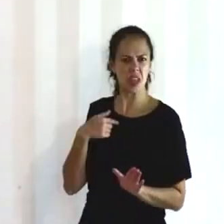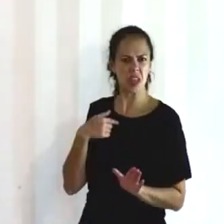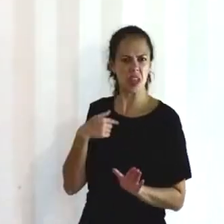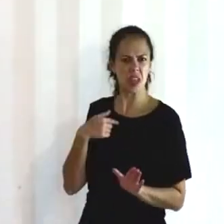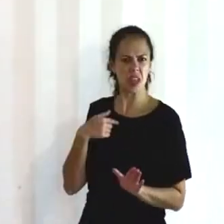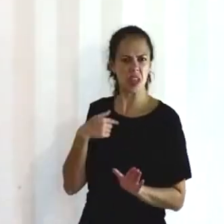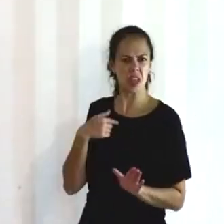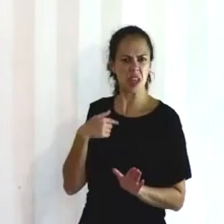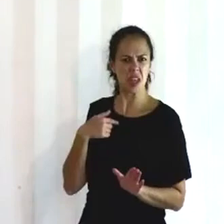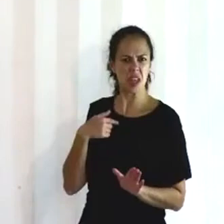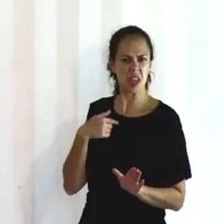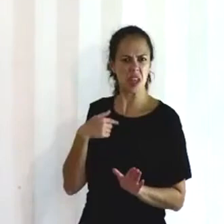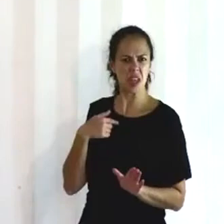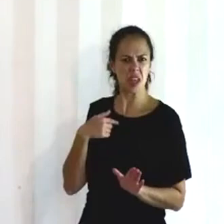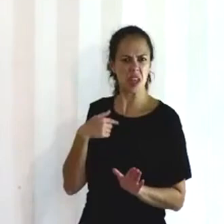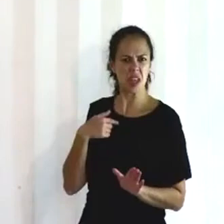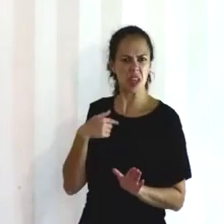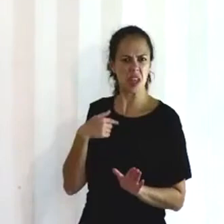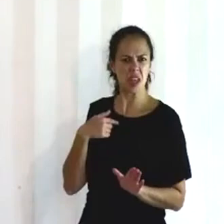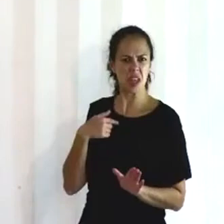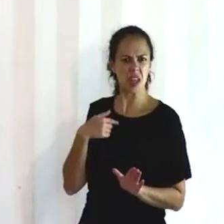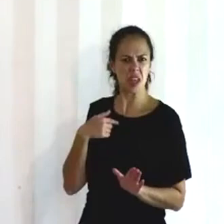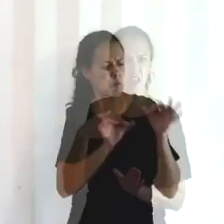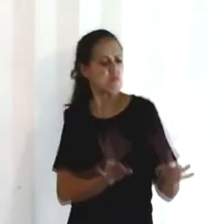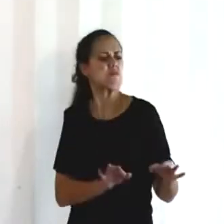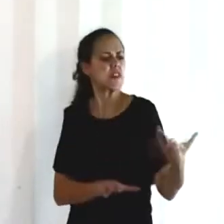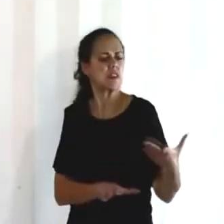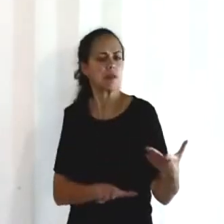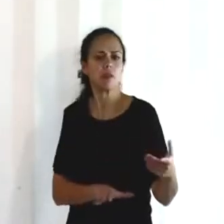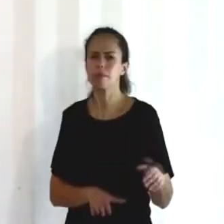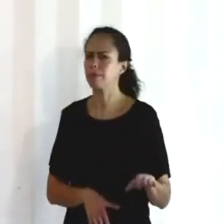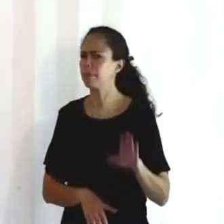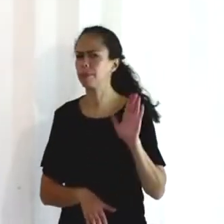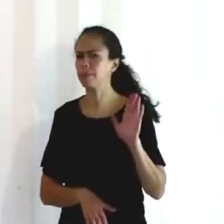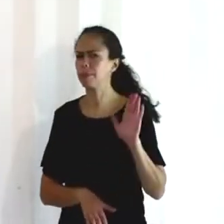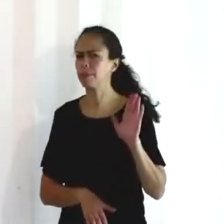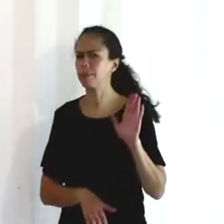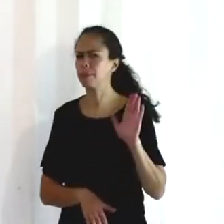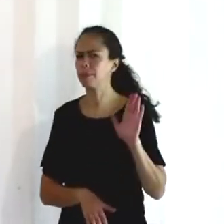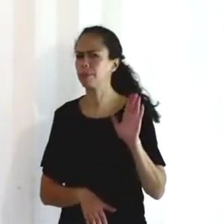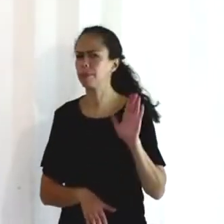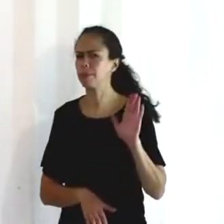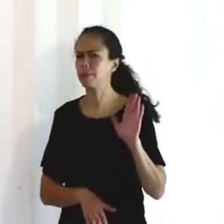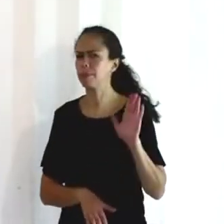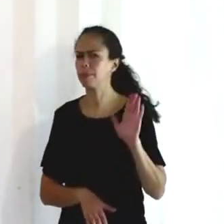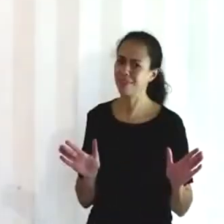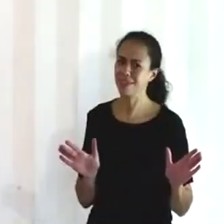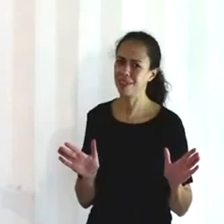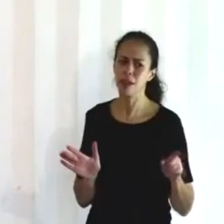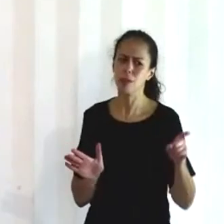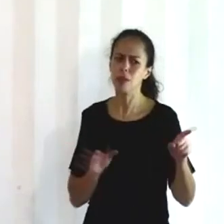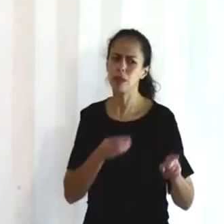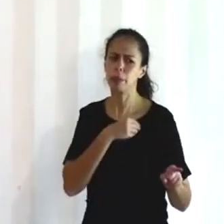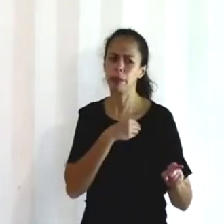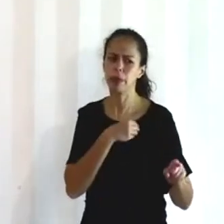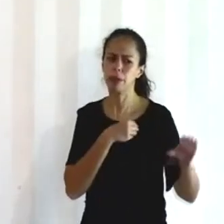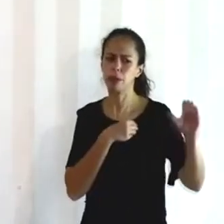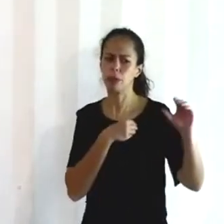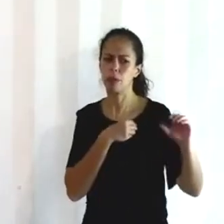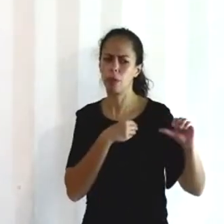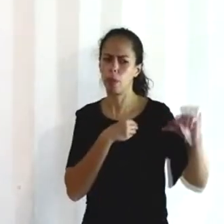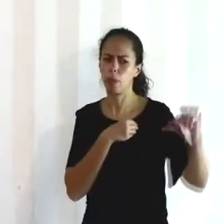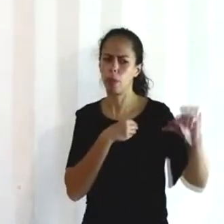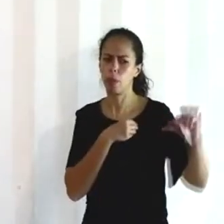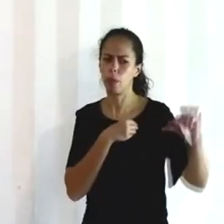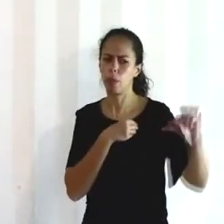dar. Quem de nós pode exigir que as pessoas sejam perfeitas, se perfeito não é? Então, por que os outros são dignos